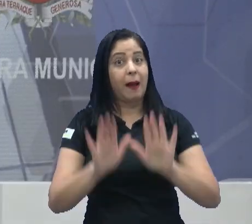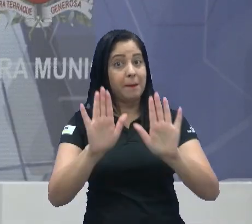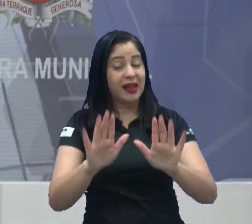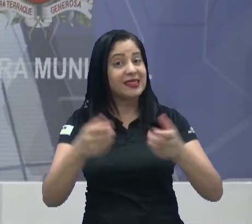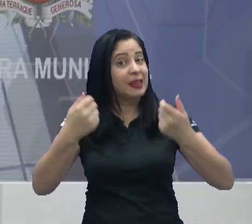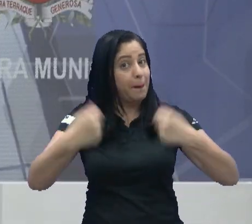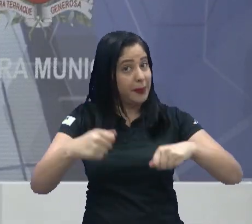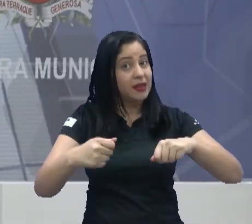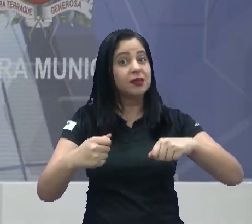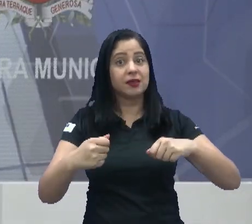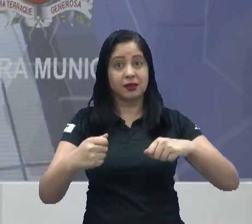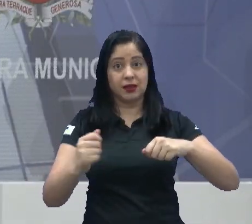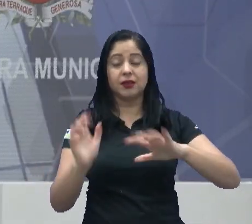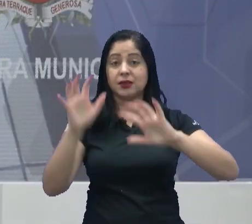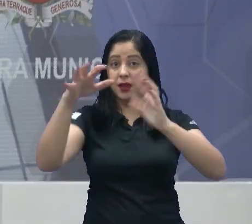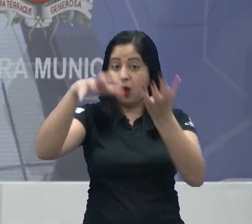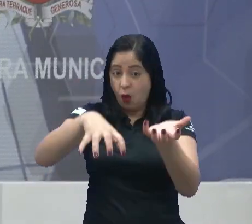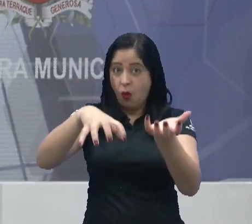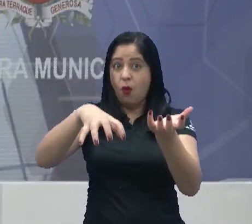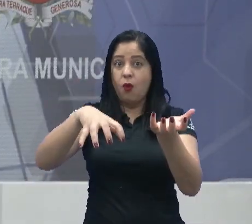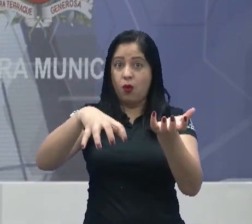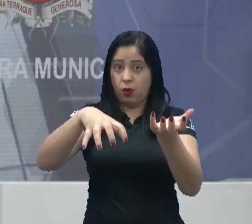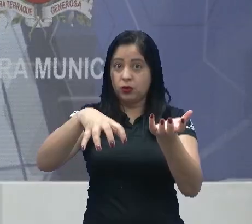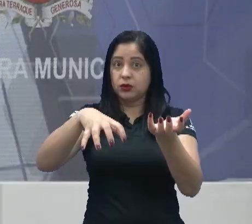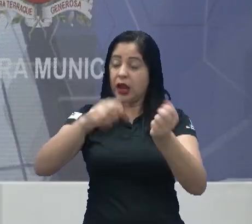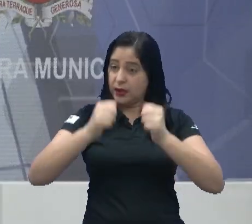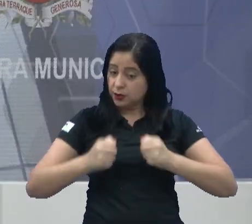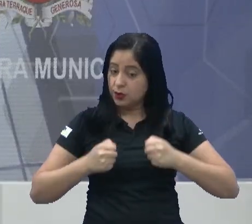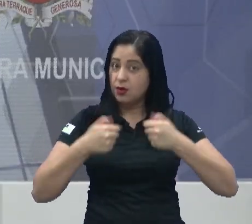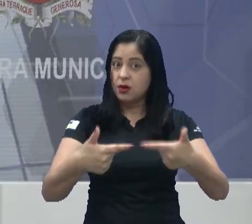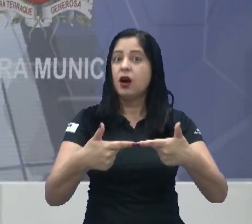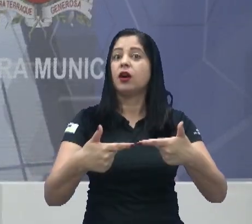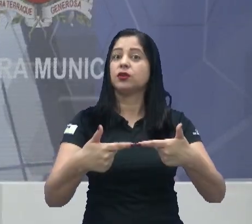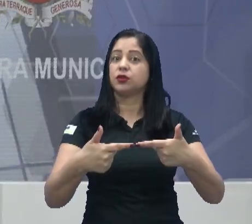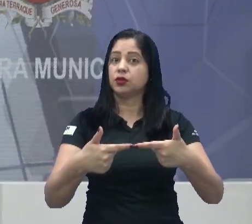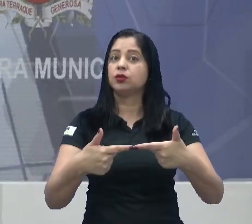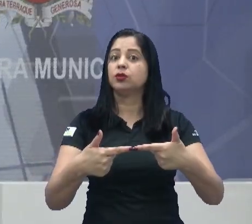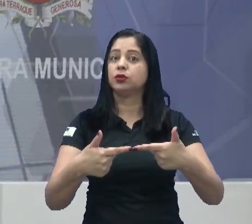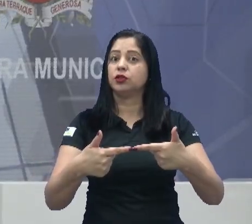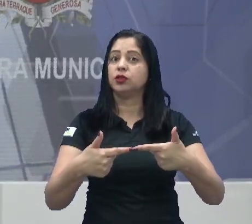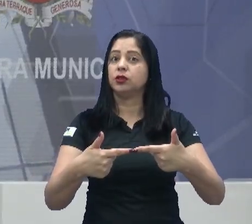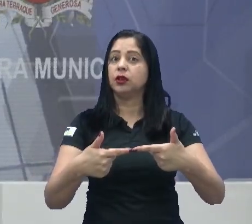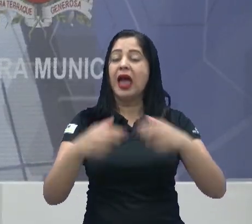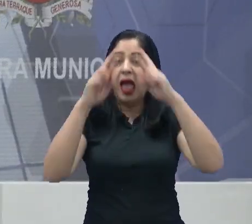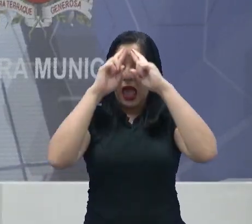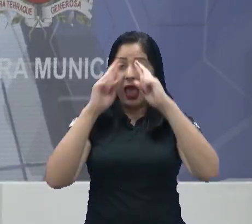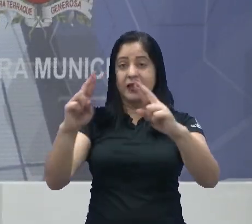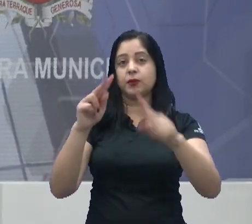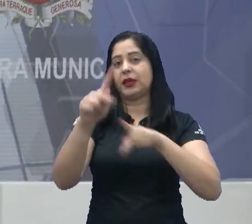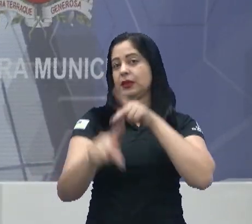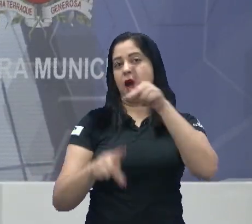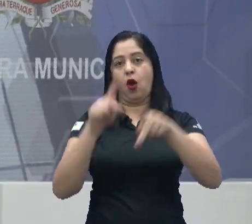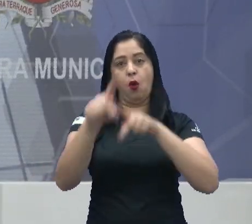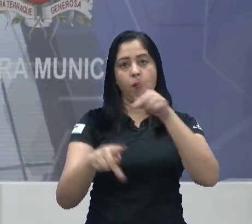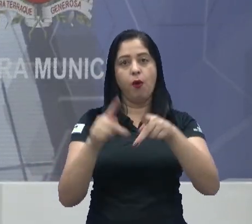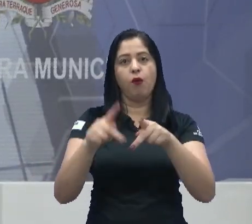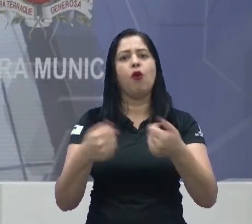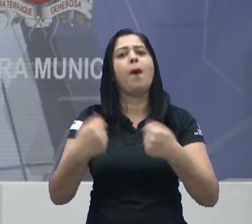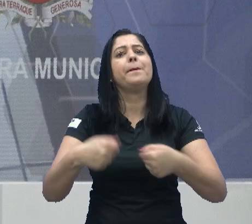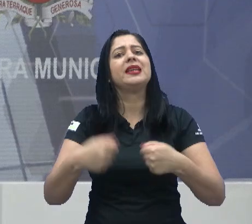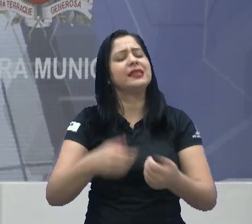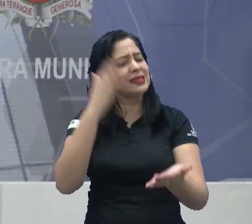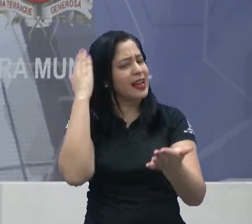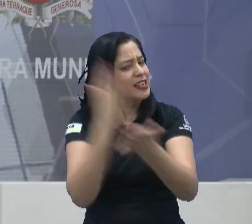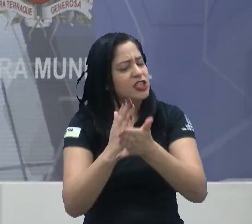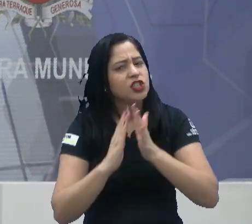Congresso Nacional faça acontecer a vontade do povo, que é de dar um basta nessa situação